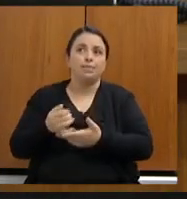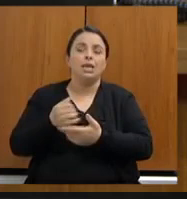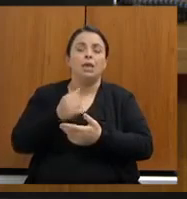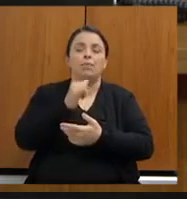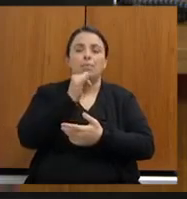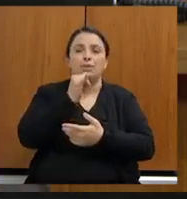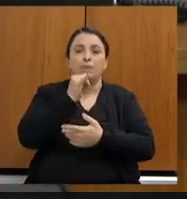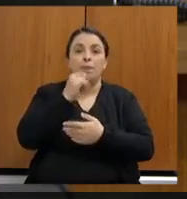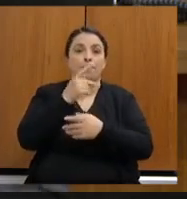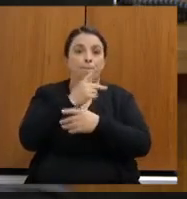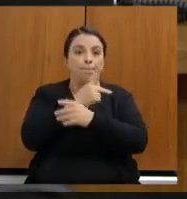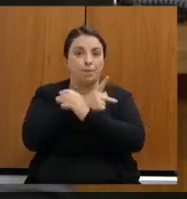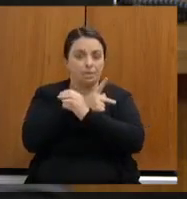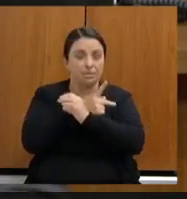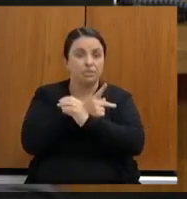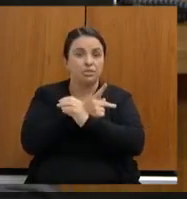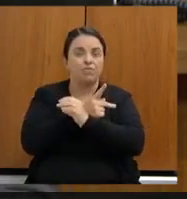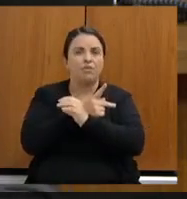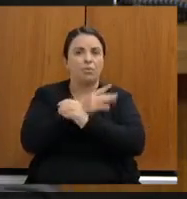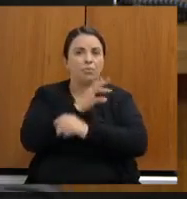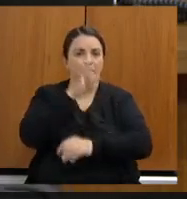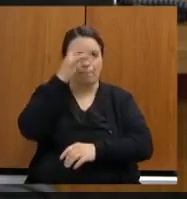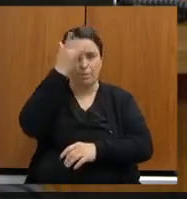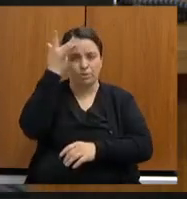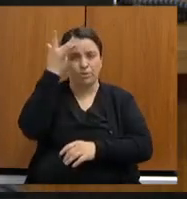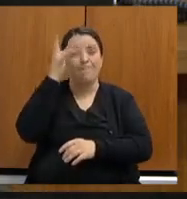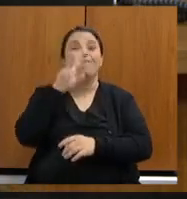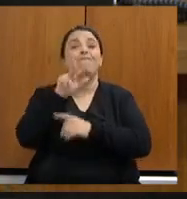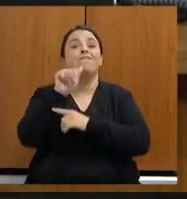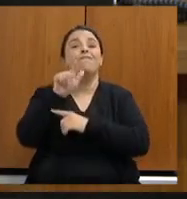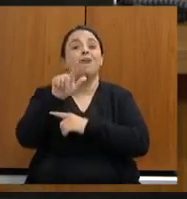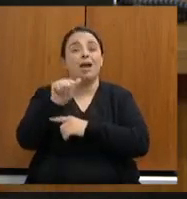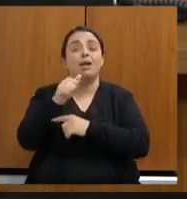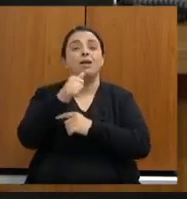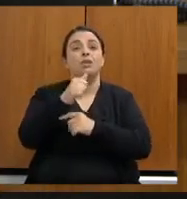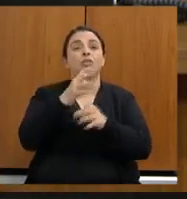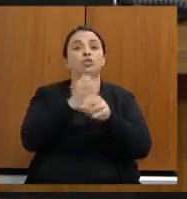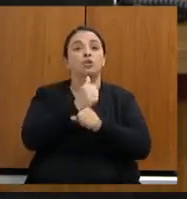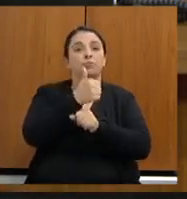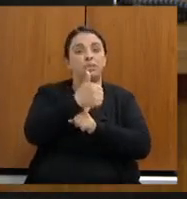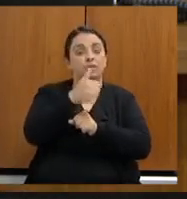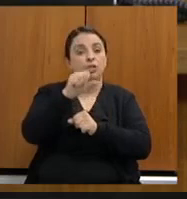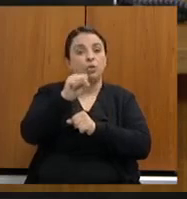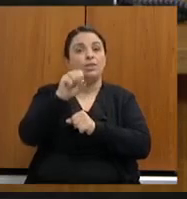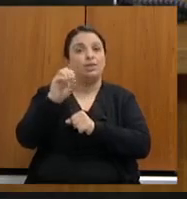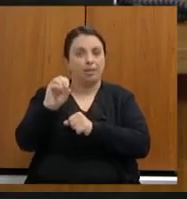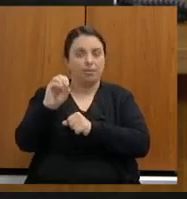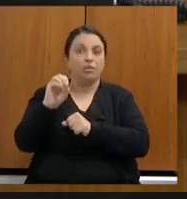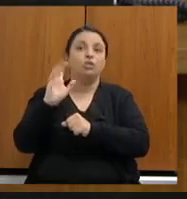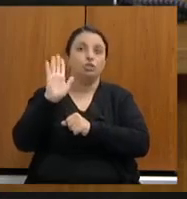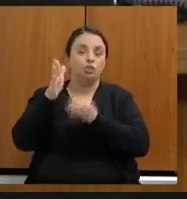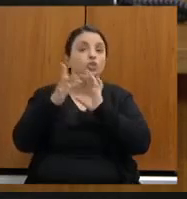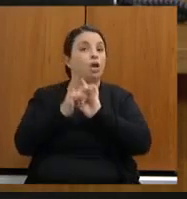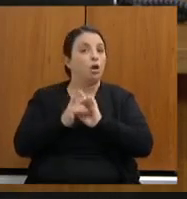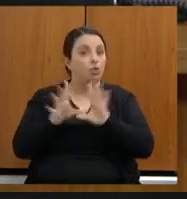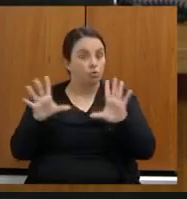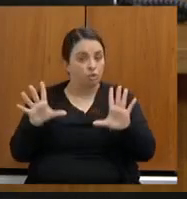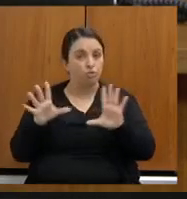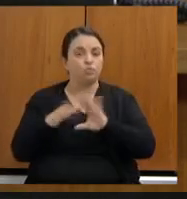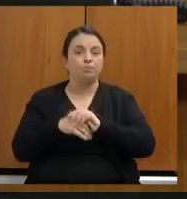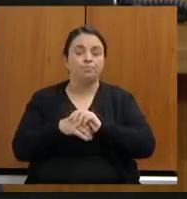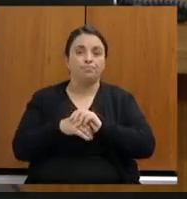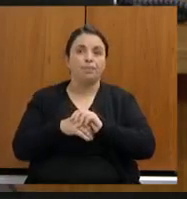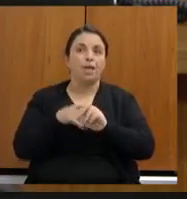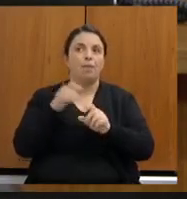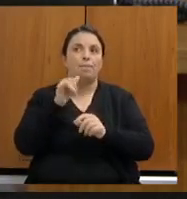180 pedidos 180 vagas daqui foram solicitadas em autorização 180 vagas para